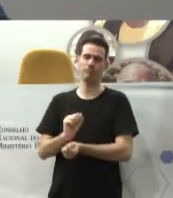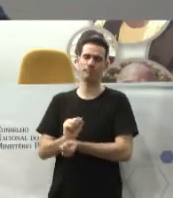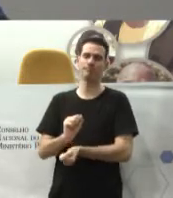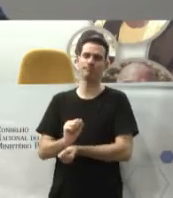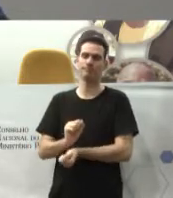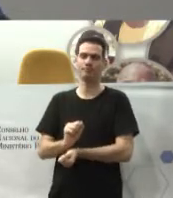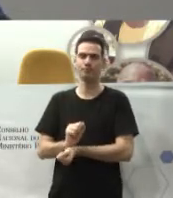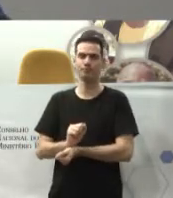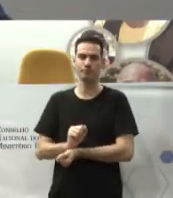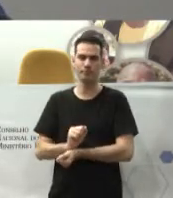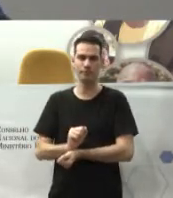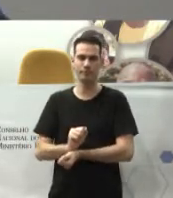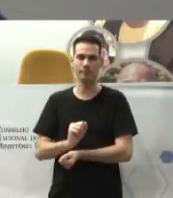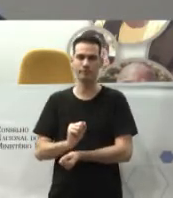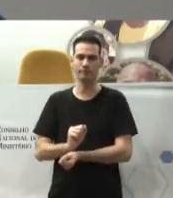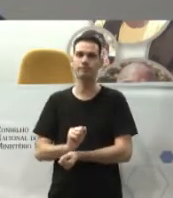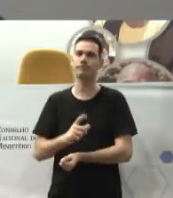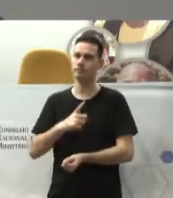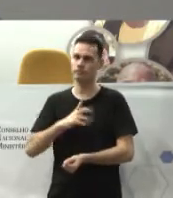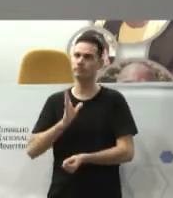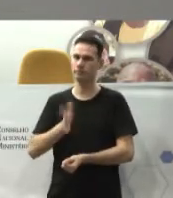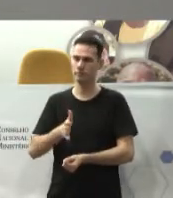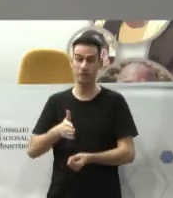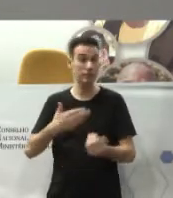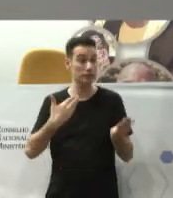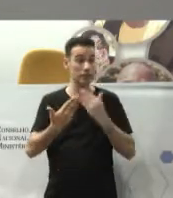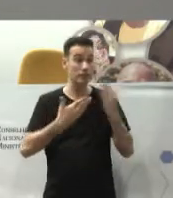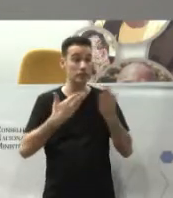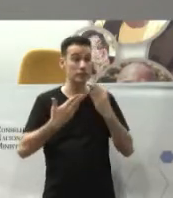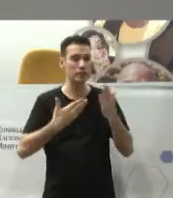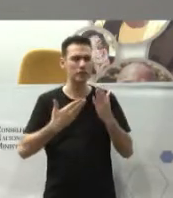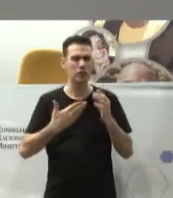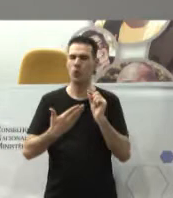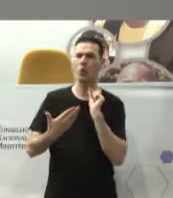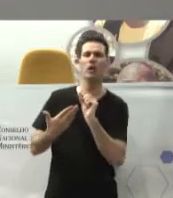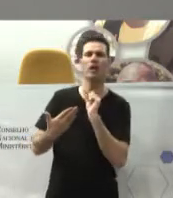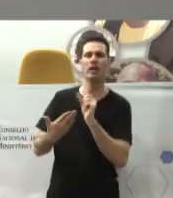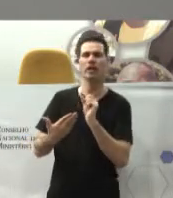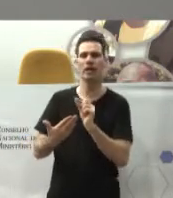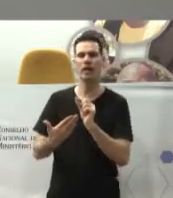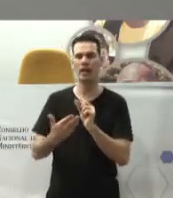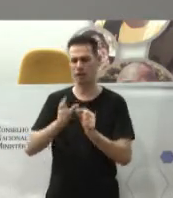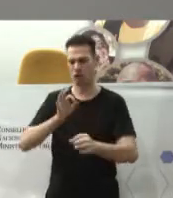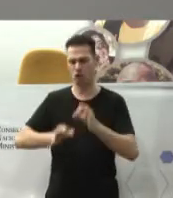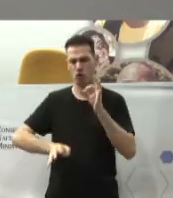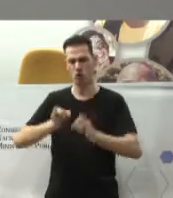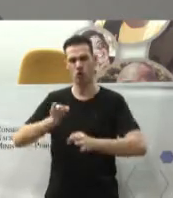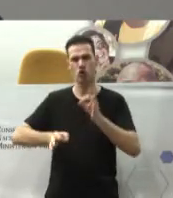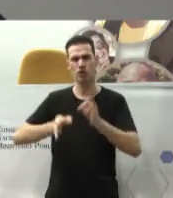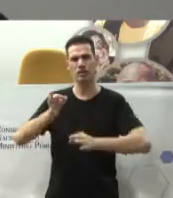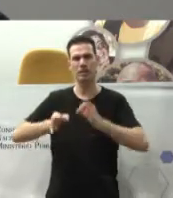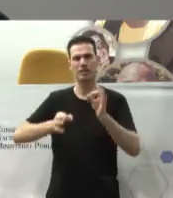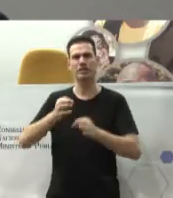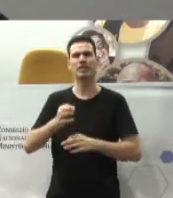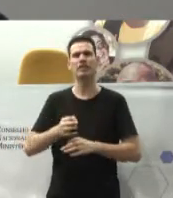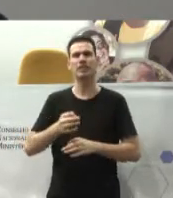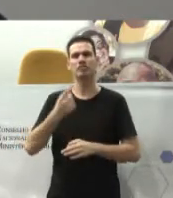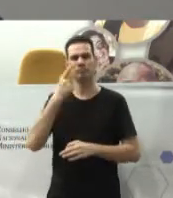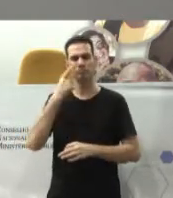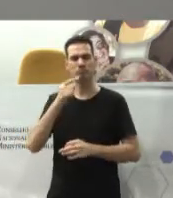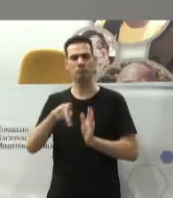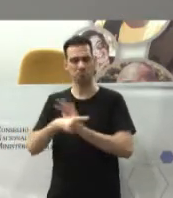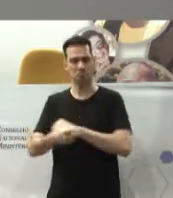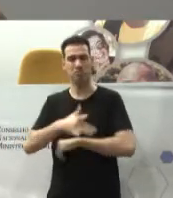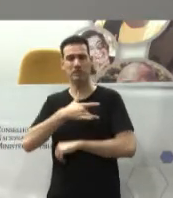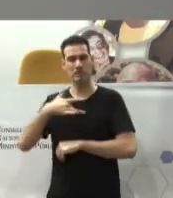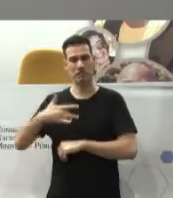grande questionamento do que de fato, é a judicialização da saúde